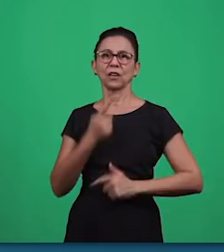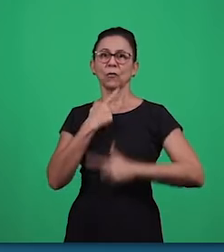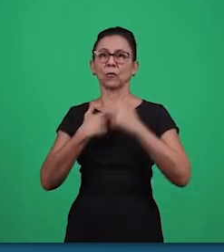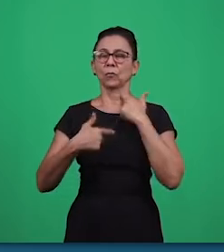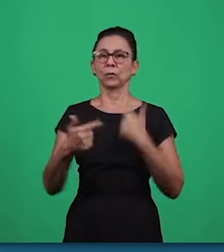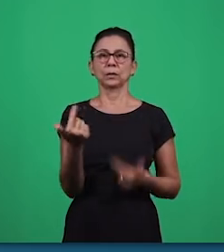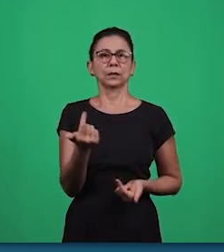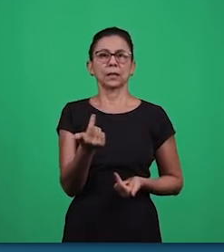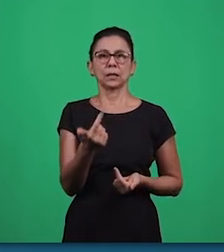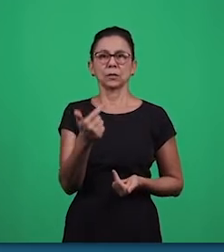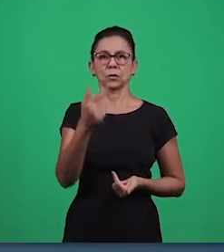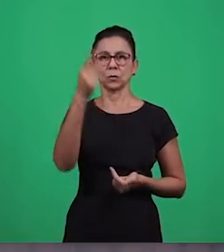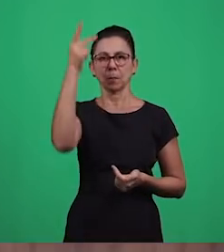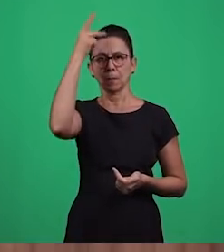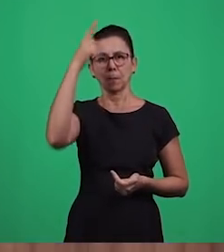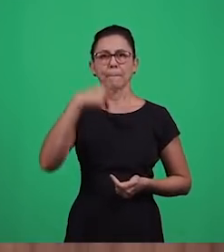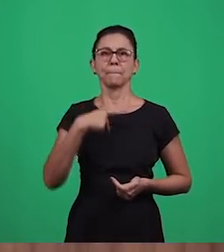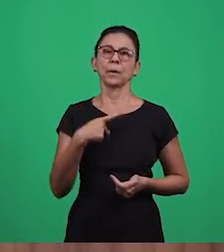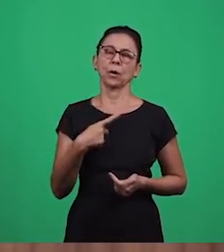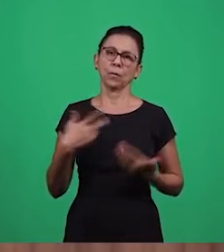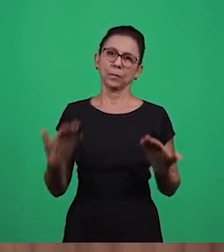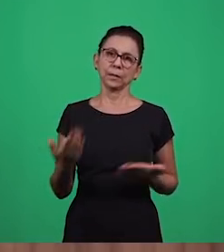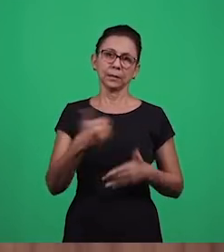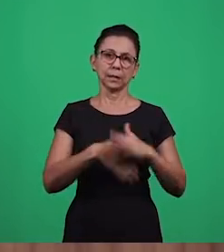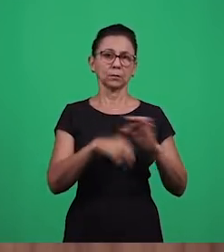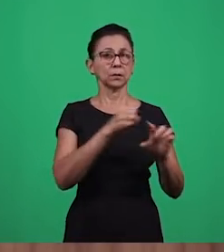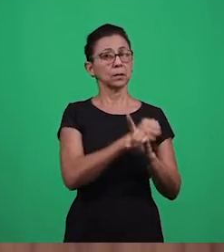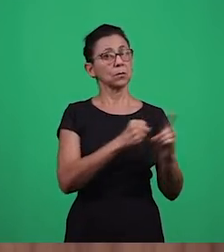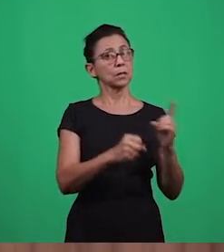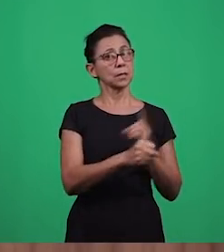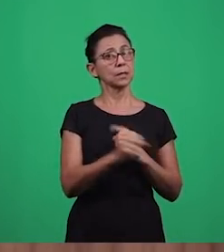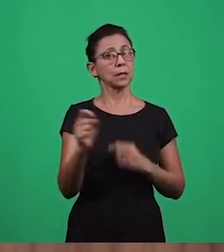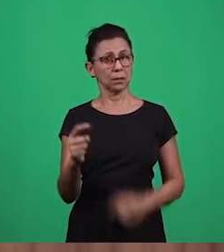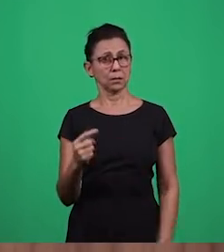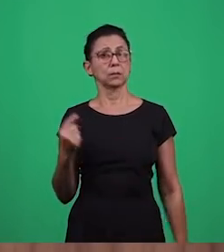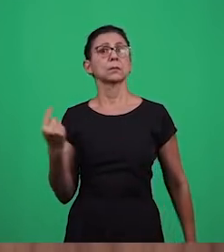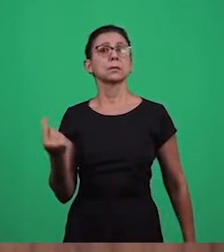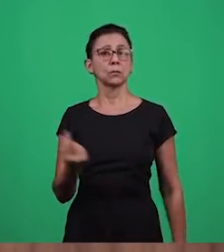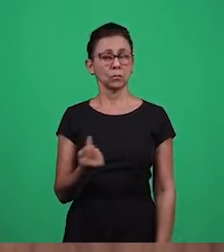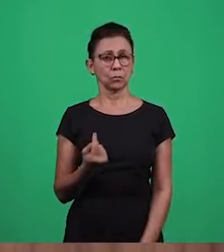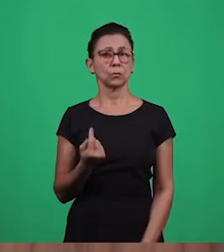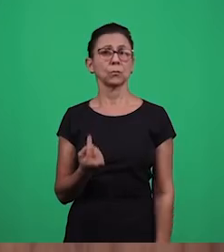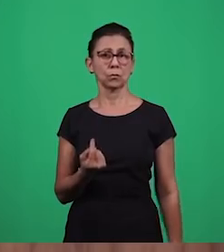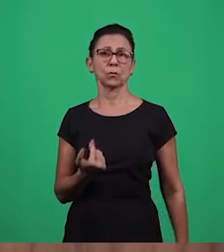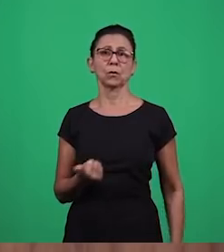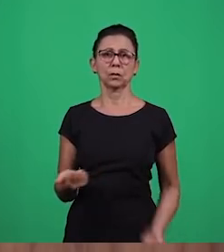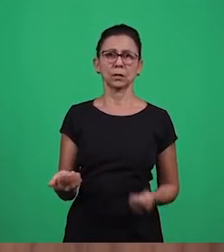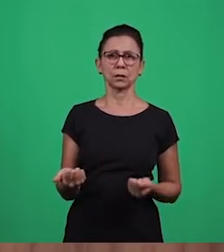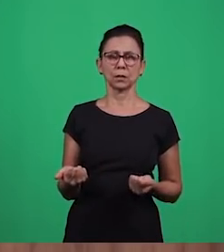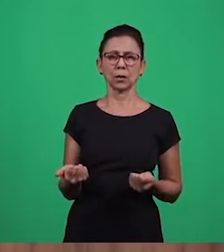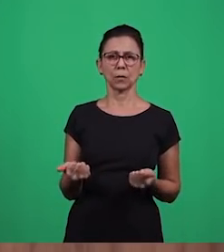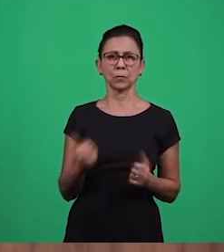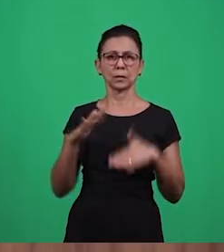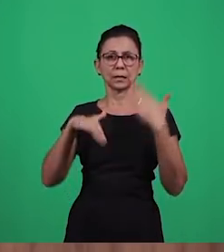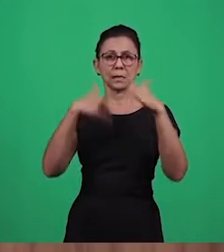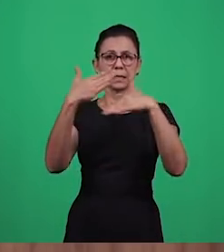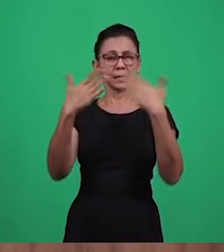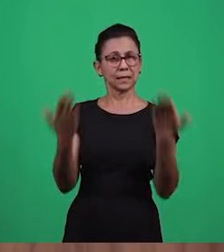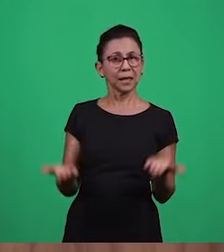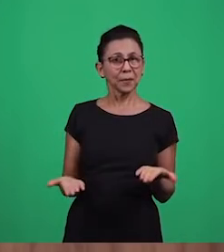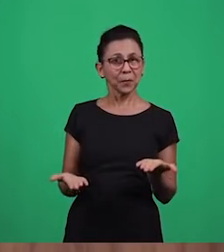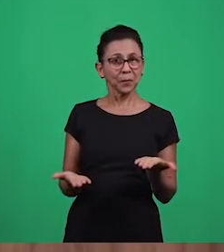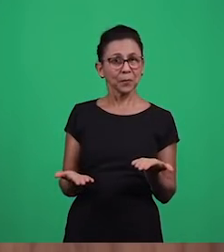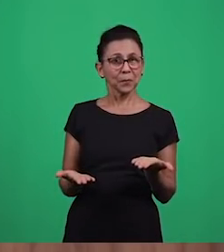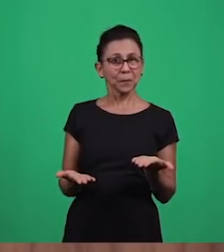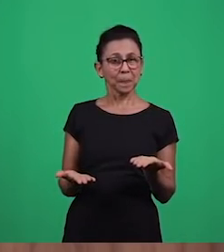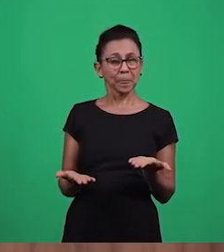são constituídas no social. E no nosso caso específico, estamos potencializando as relações entre nós pais